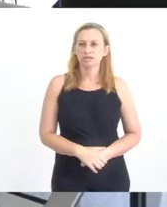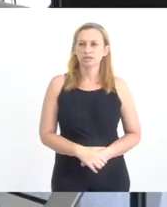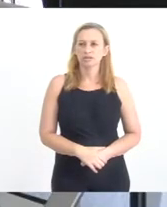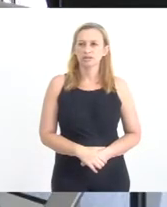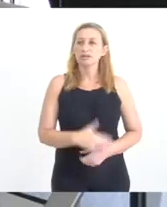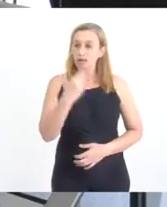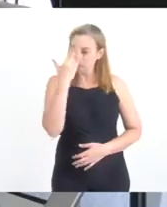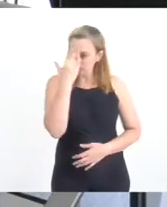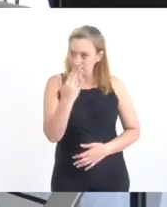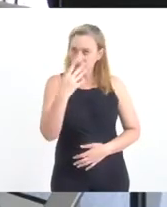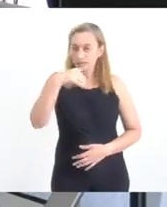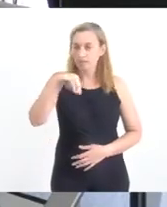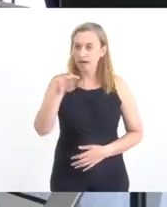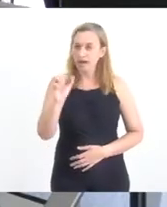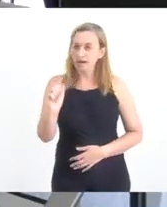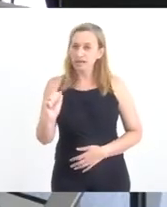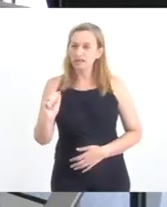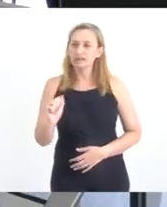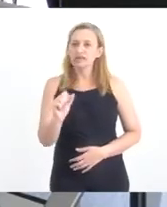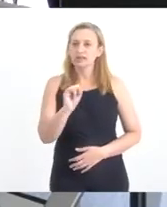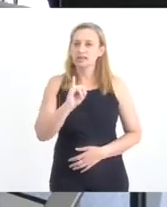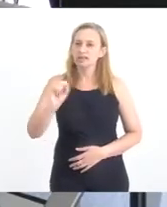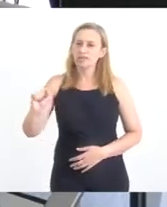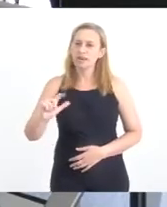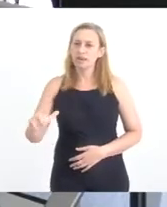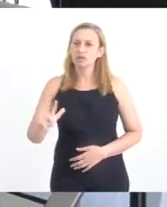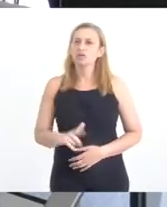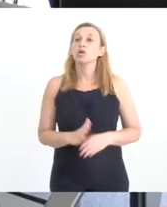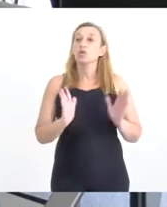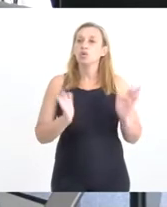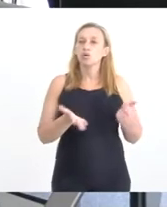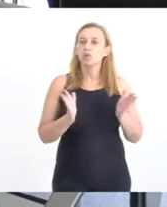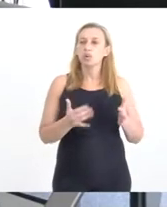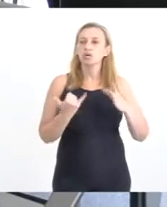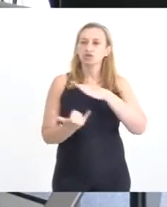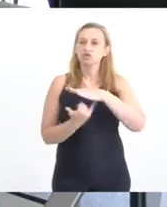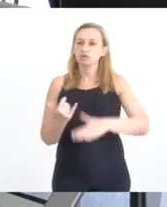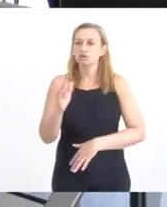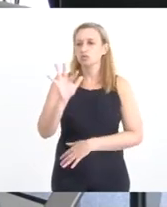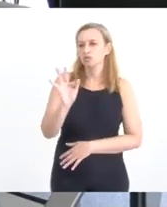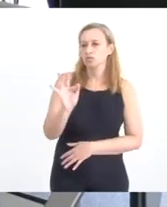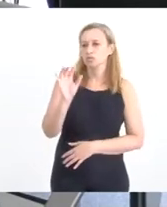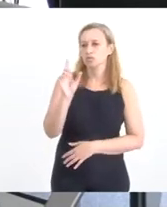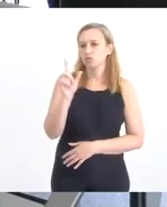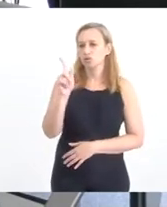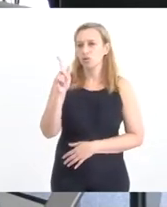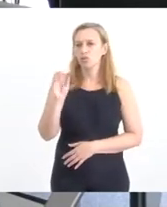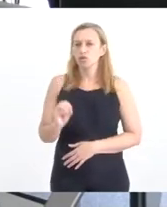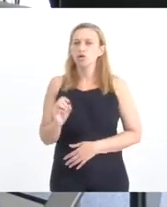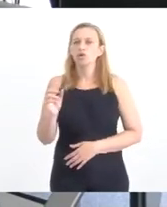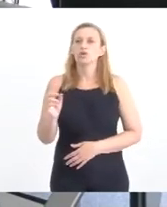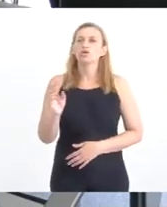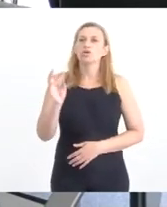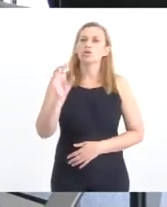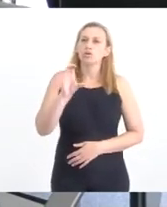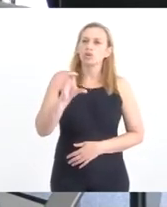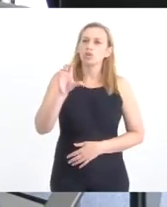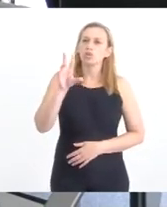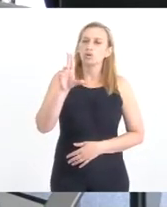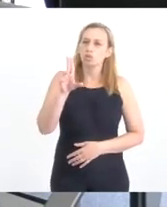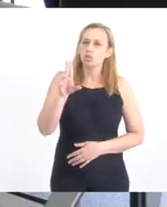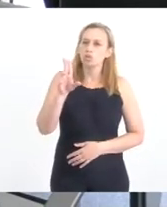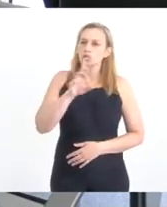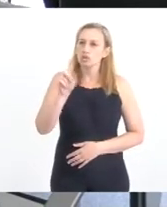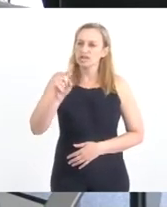muito obrigada Maria Isabel é hoje Instituto fogo cruzado traz todos